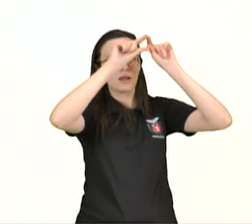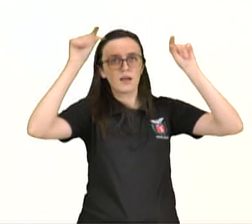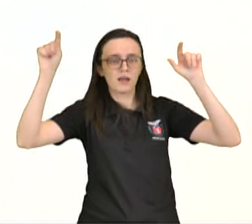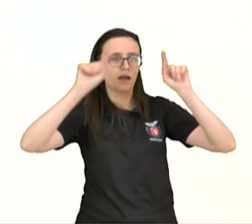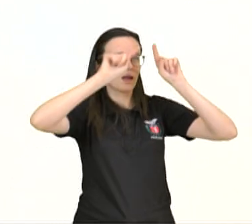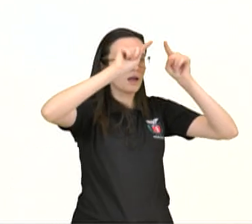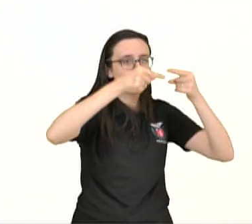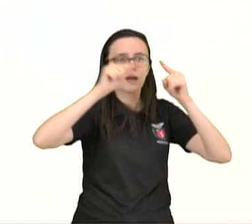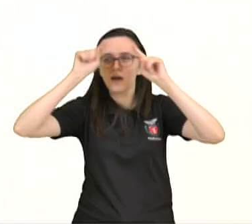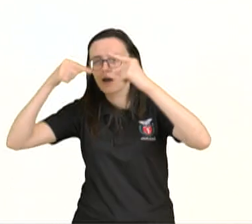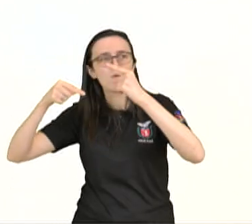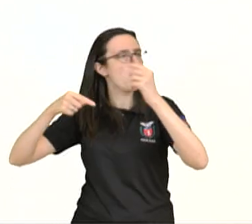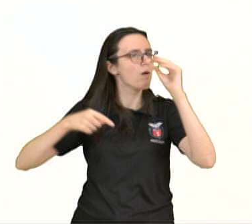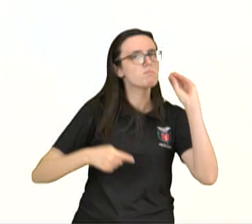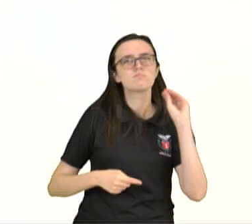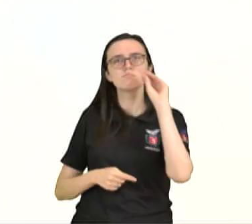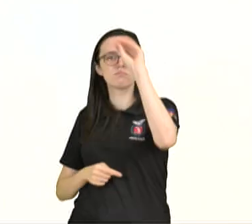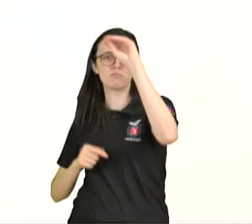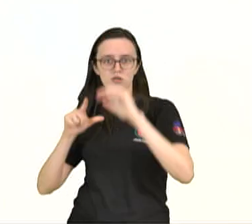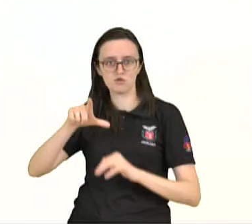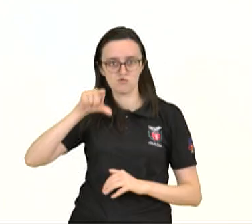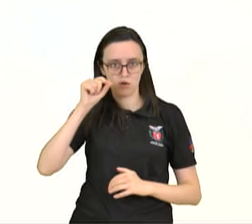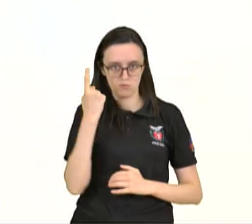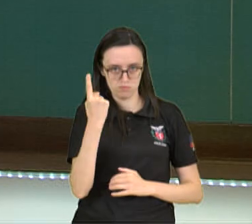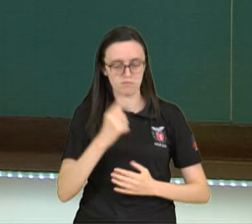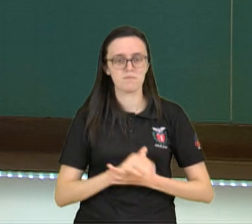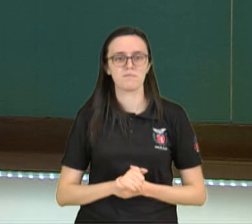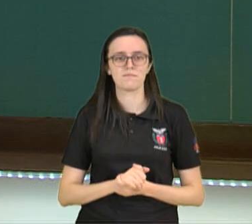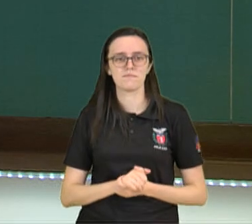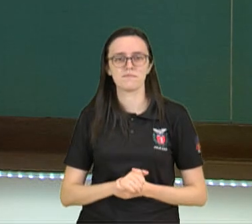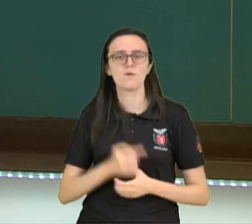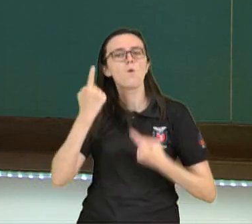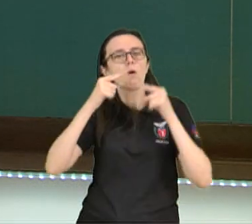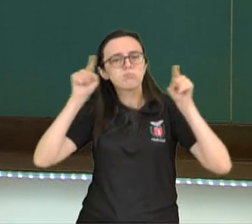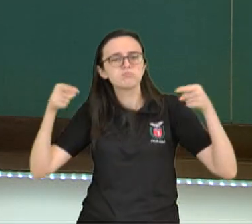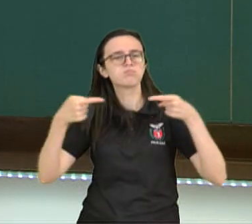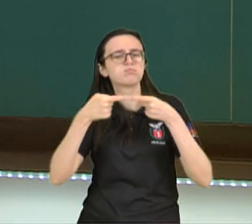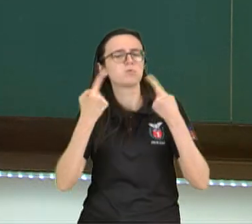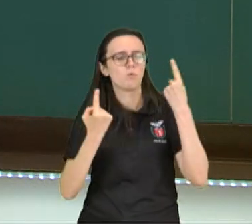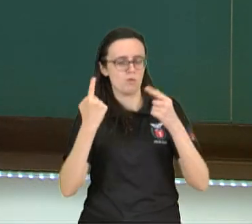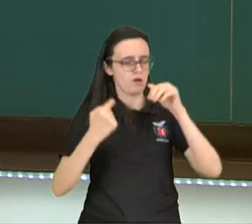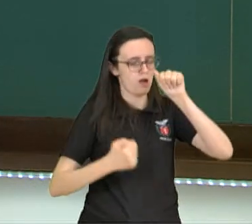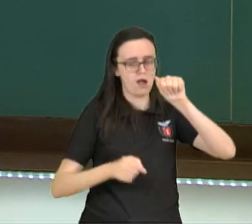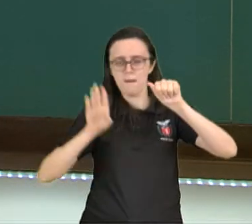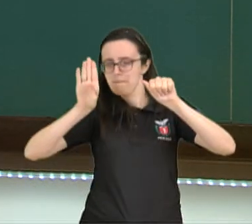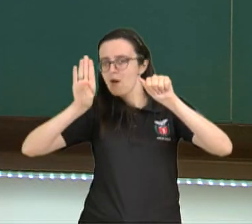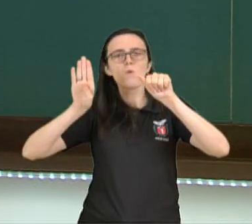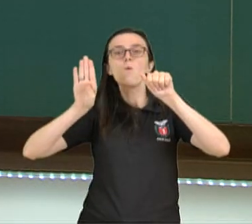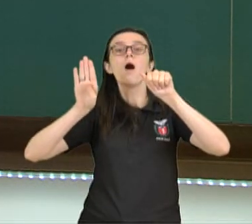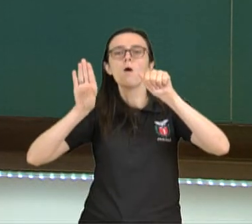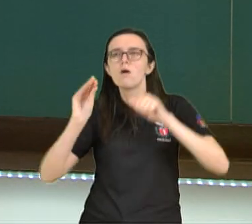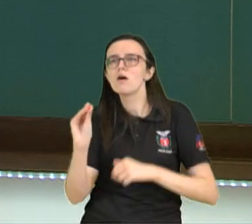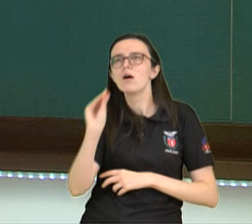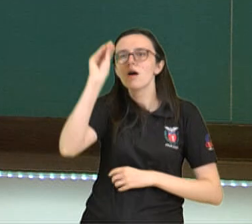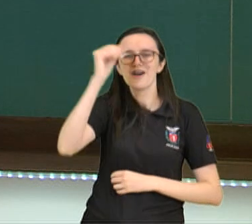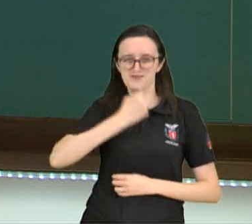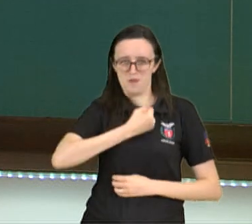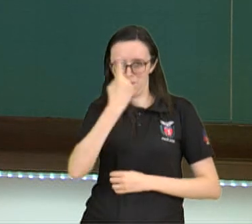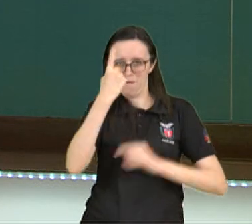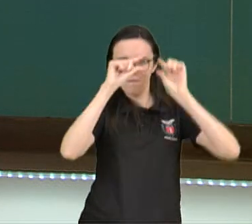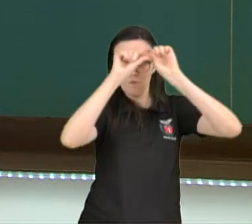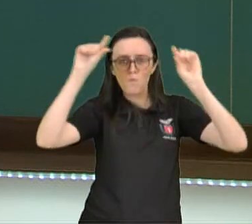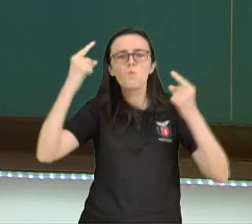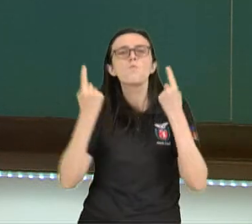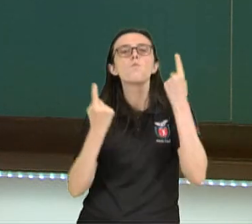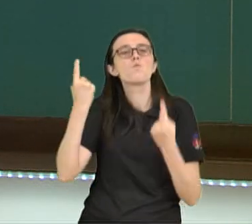monstruos, hambre. Os monstros, fome. Qual dessas opções completa melhor? Los monstruos están